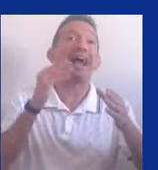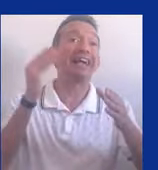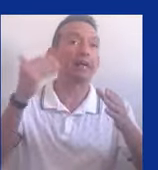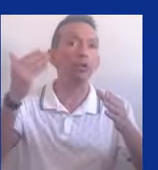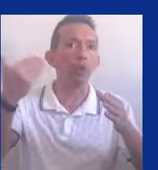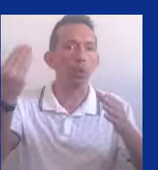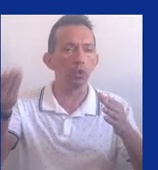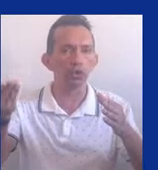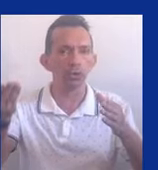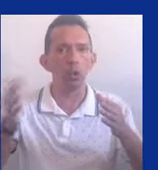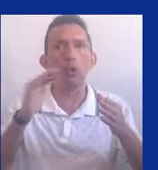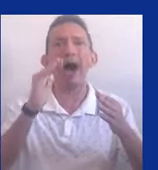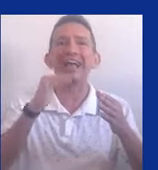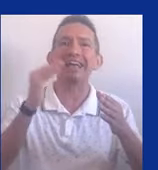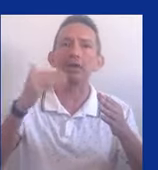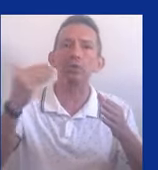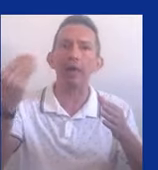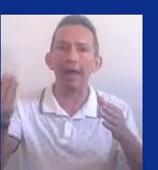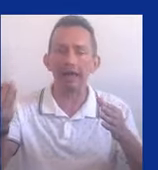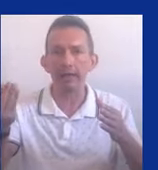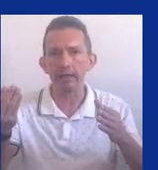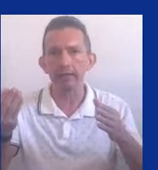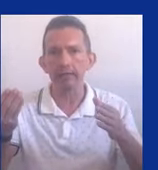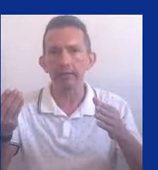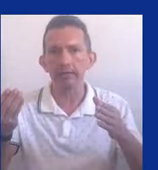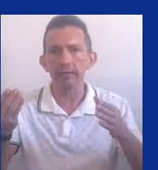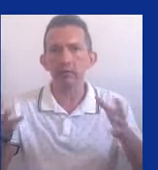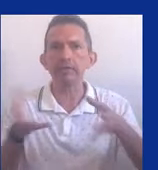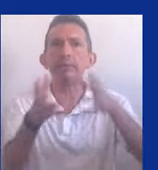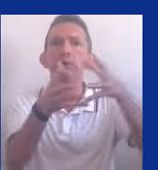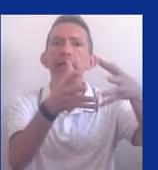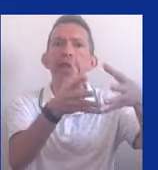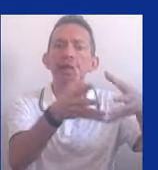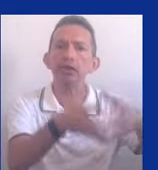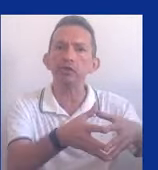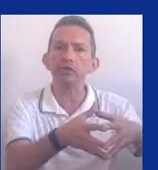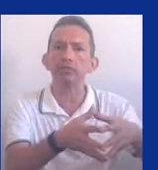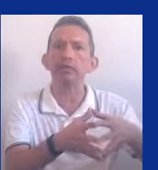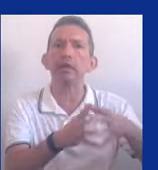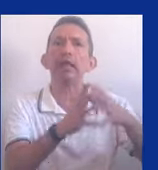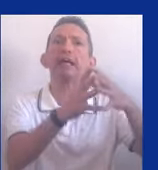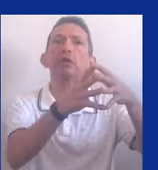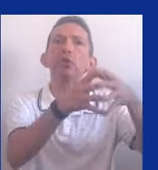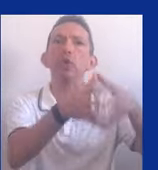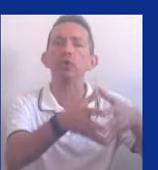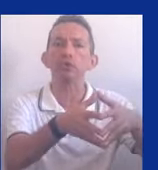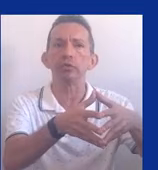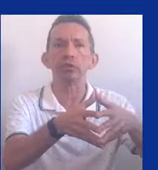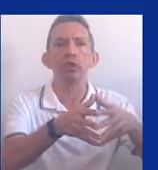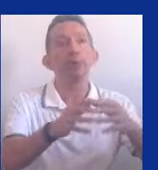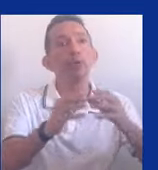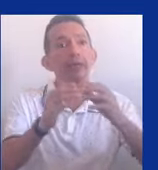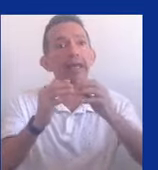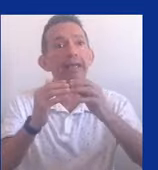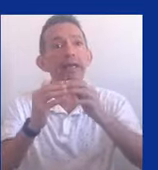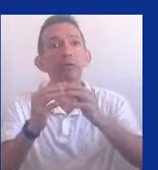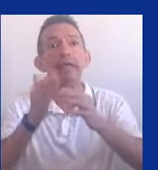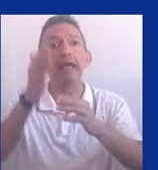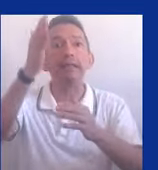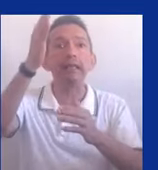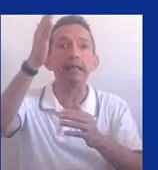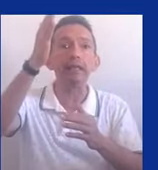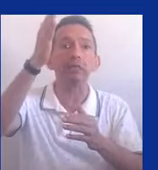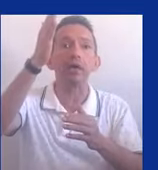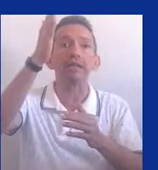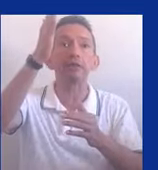ou agranuloso, ou agranular. Não sabe por que ele é liso? Por que ele é agranuloso? Porque ele não